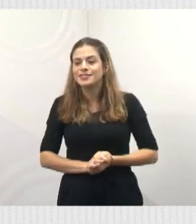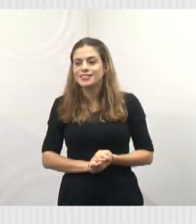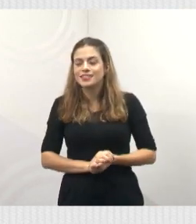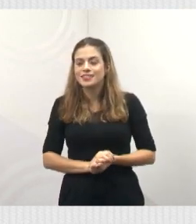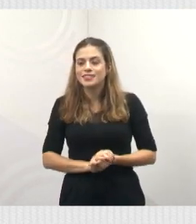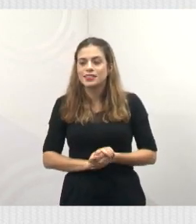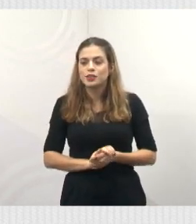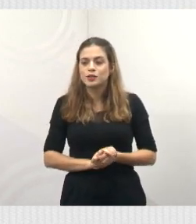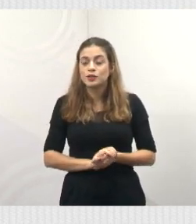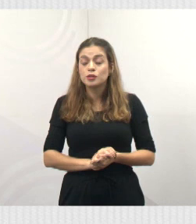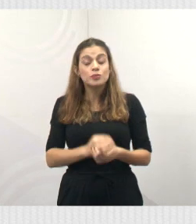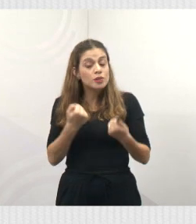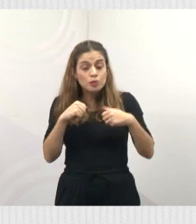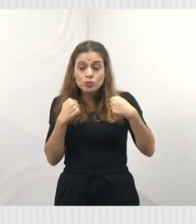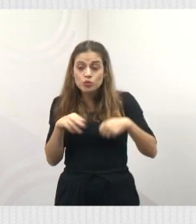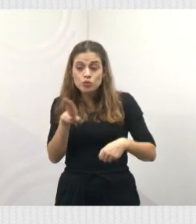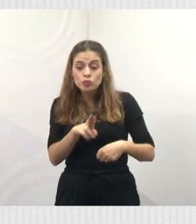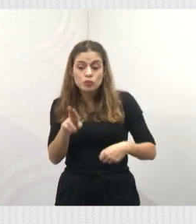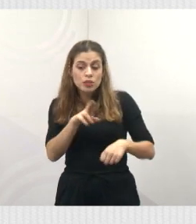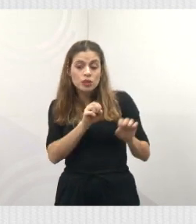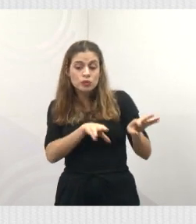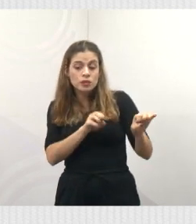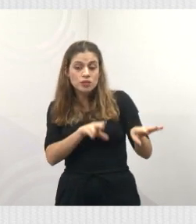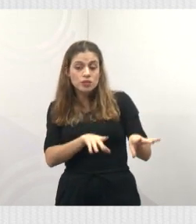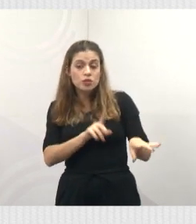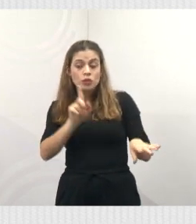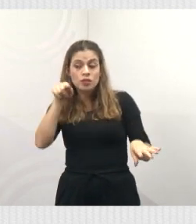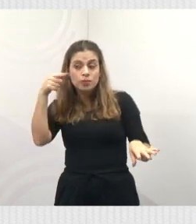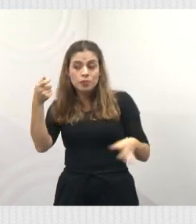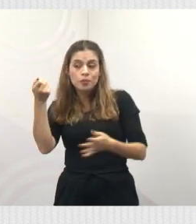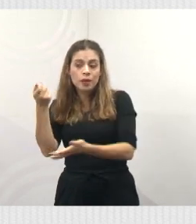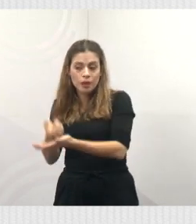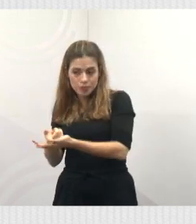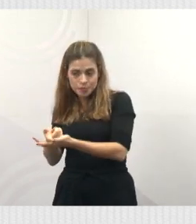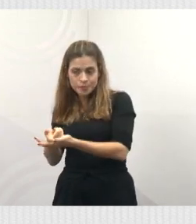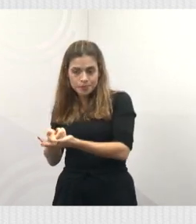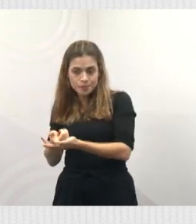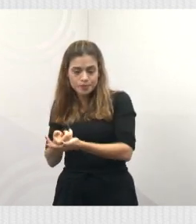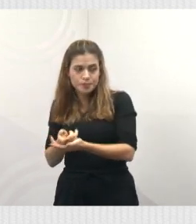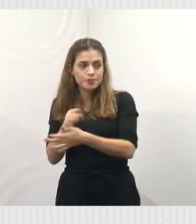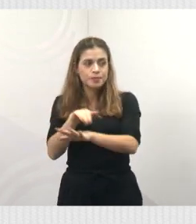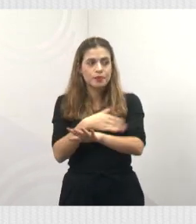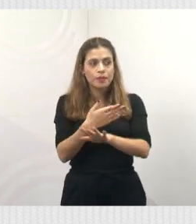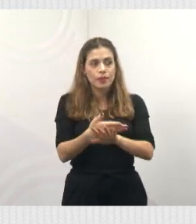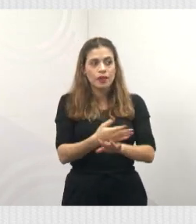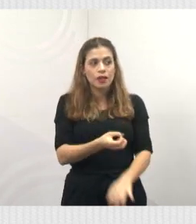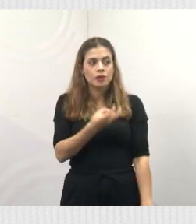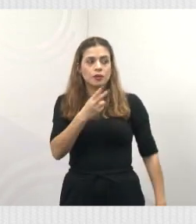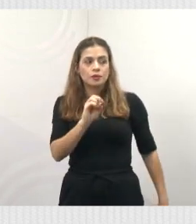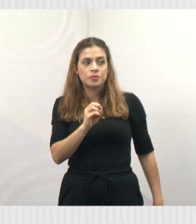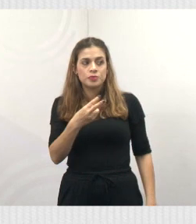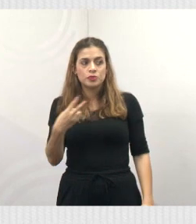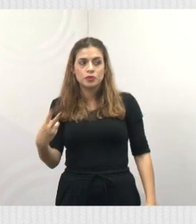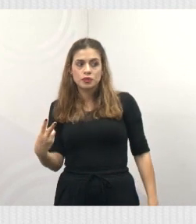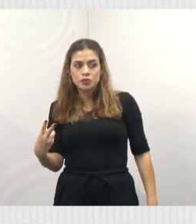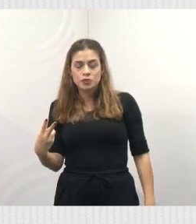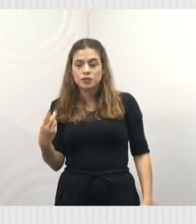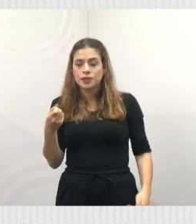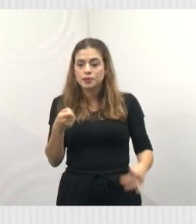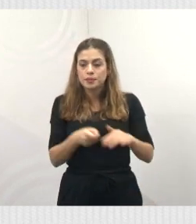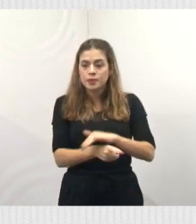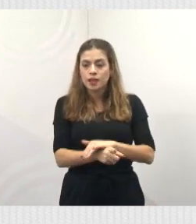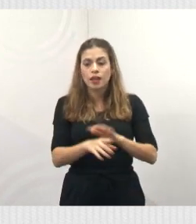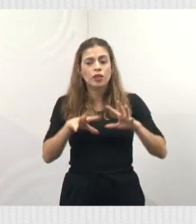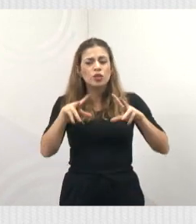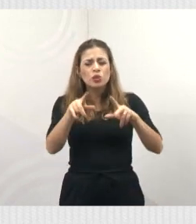na educação, mas que depois utilizamos. O exercício 2020, já em 2022, nós conseguimos aplicar tudo